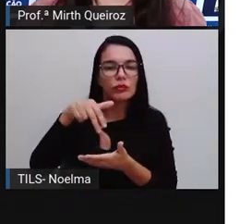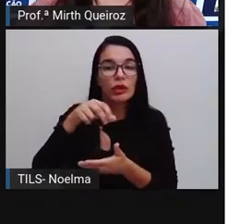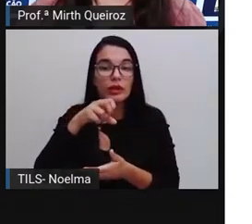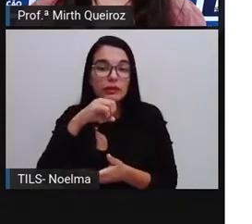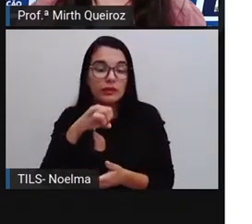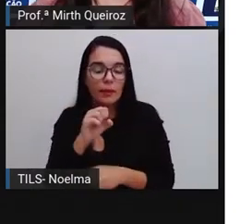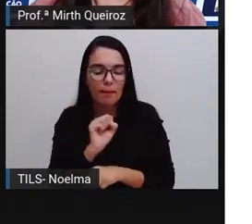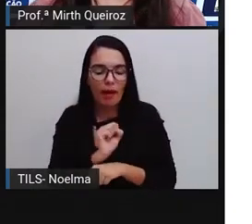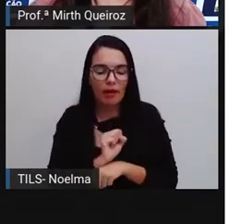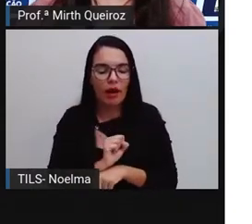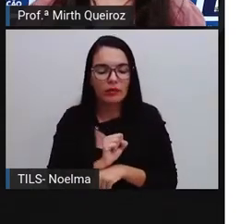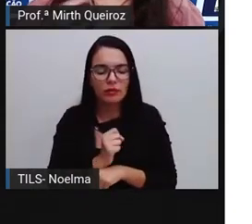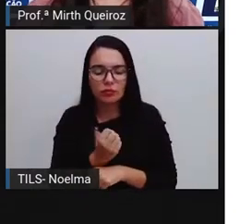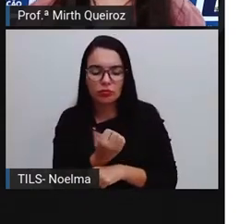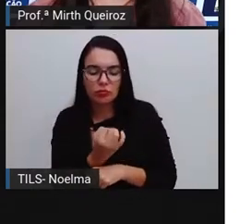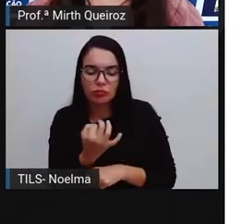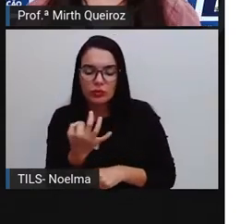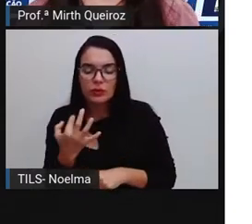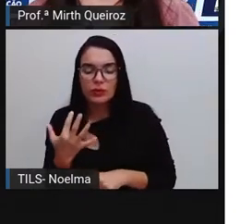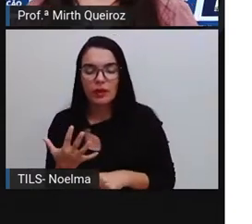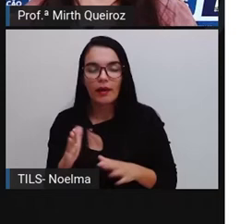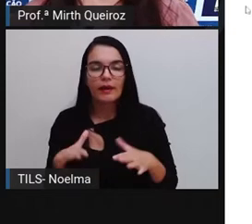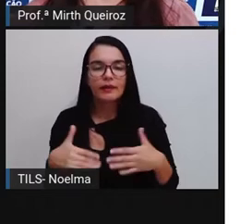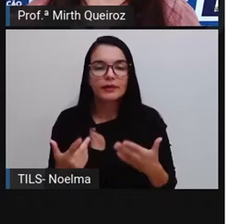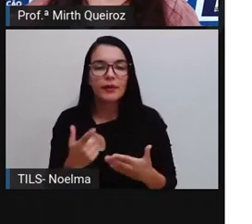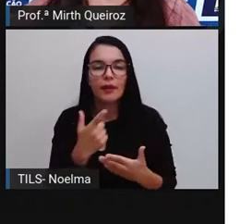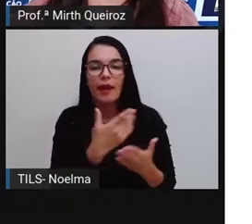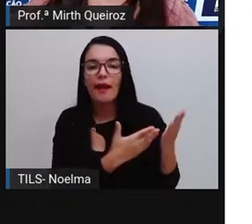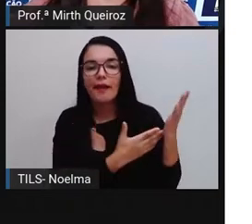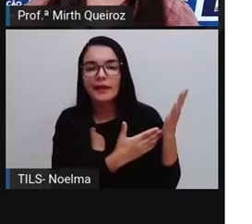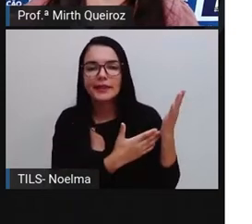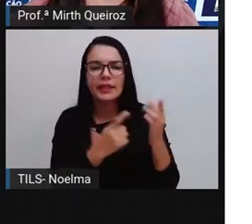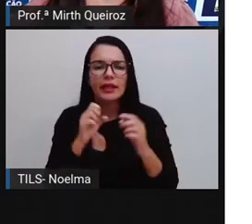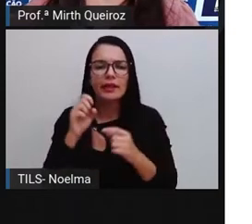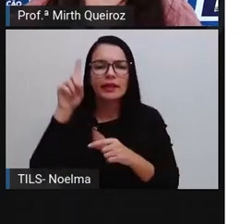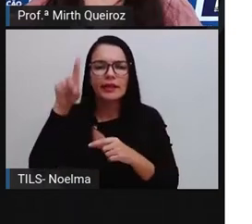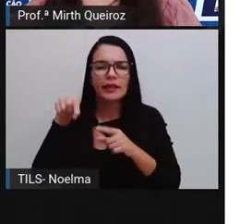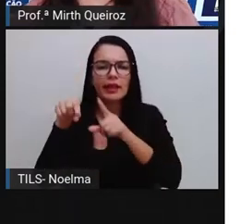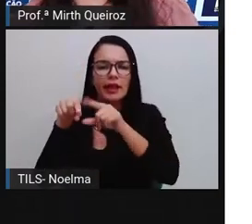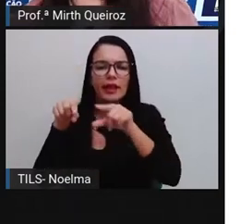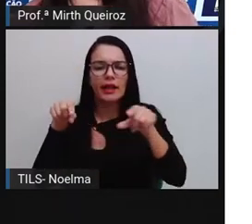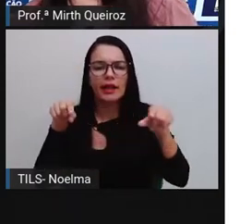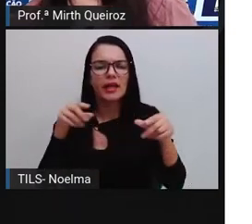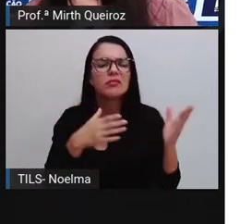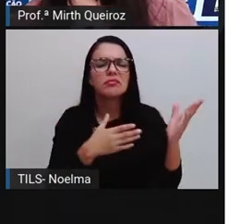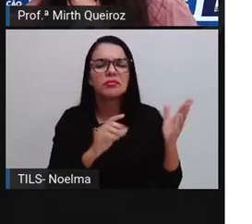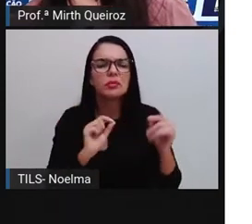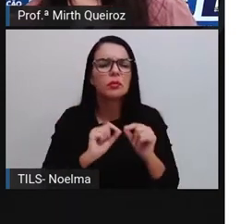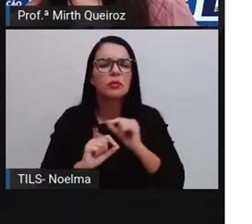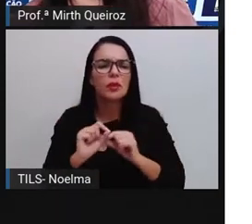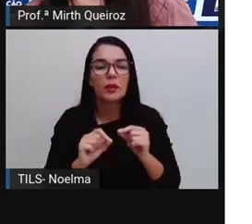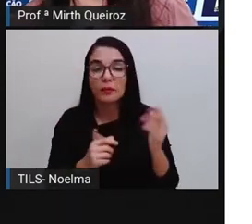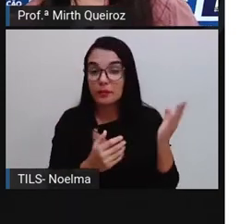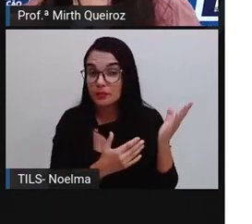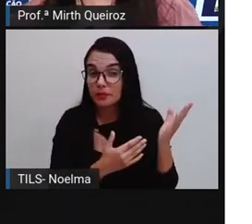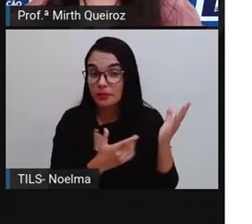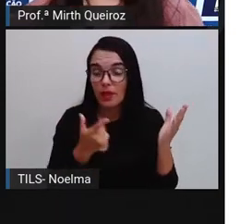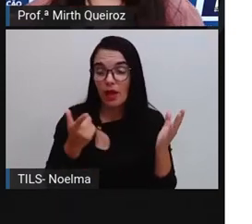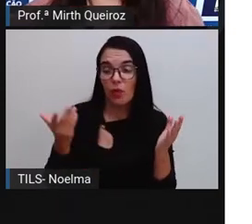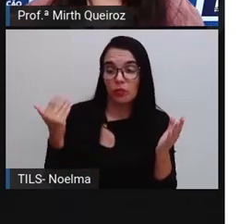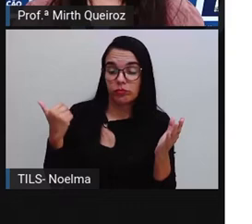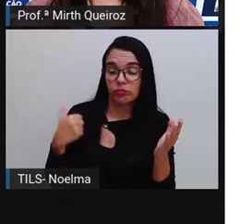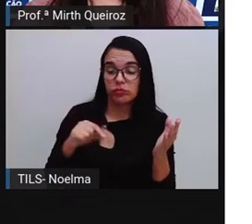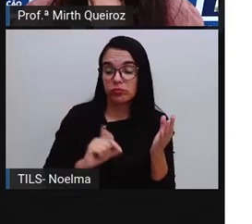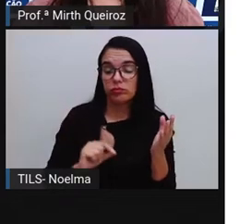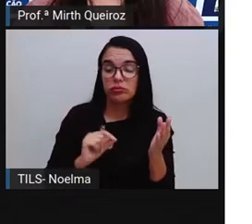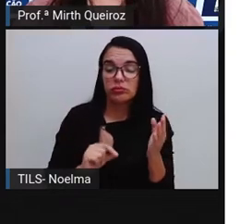parado, certo? Então, que tipo de gráfico é esse? Que tipo de gráfico nós temos aqui? A gente viu que o outro é o gráfico de setores, né? Esse